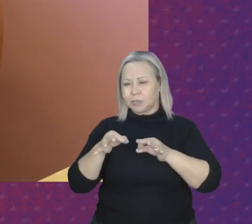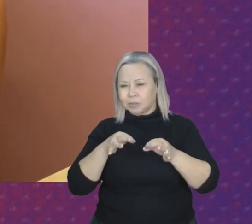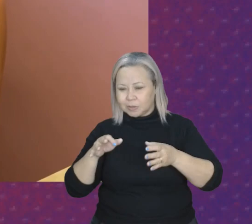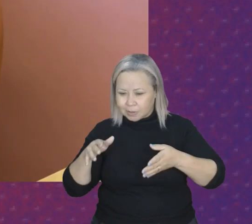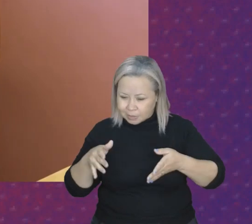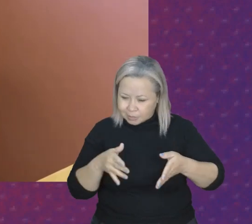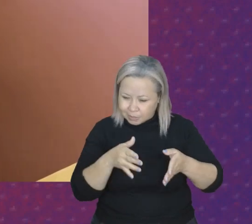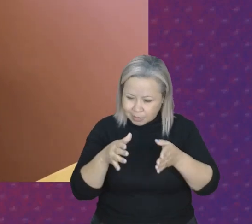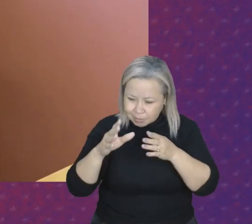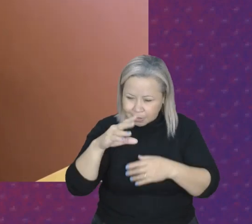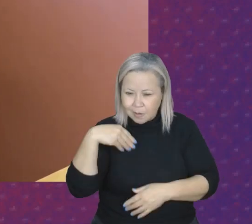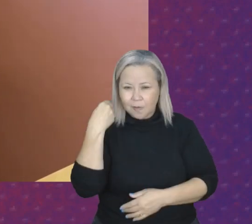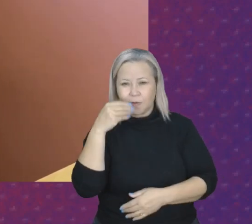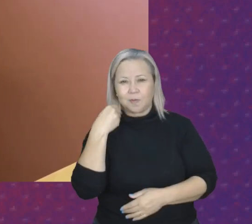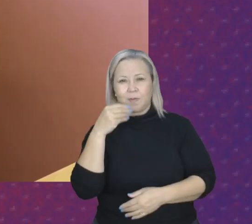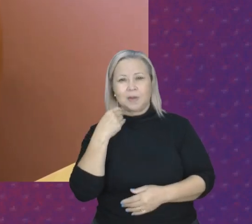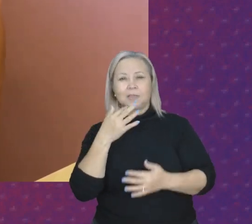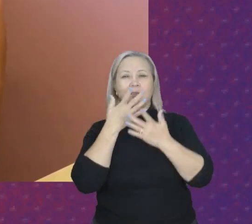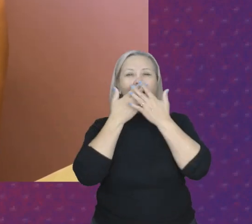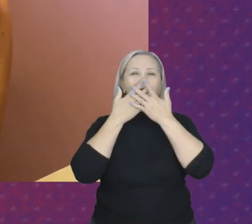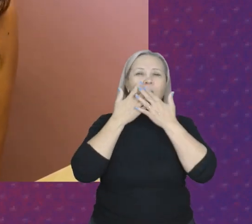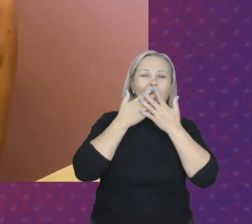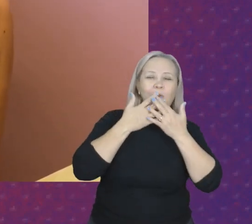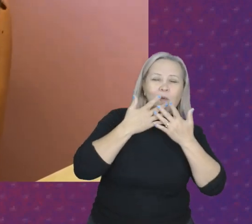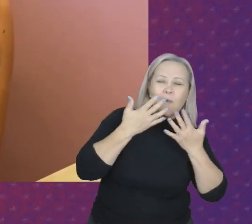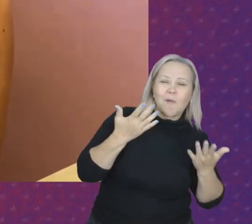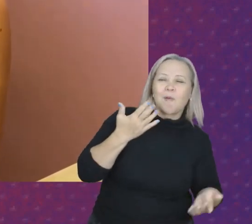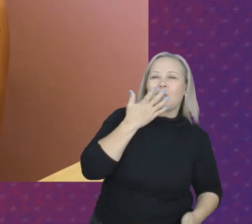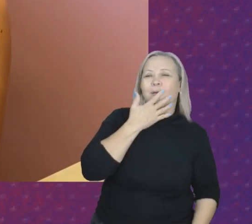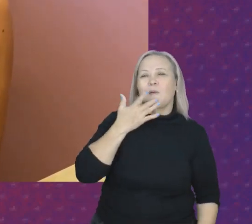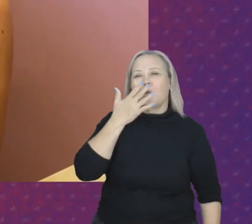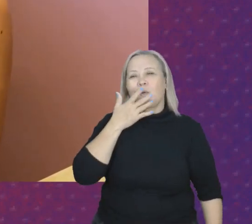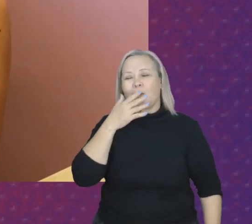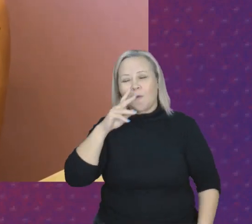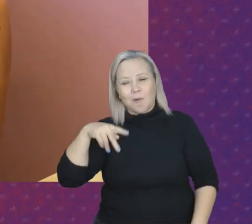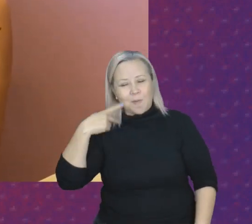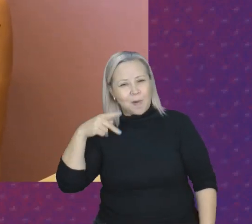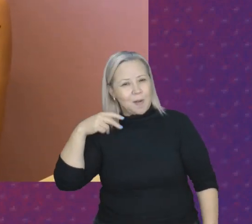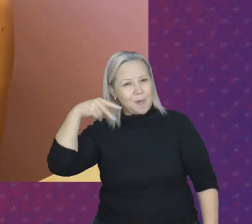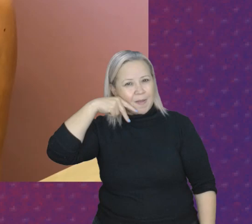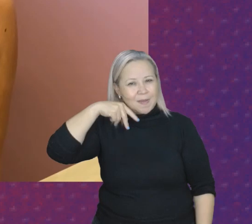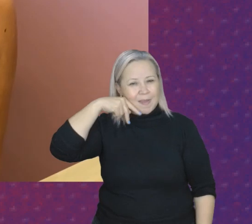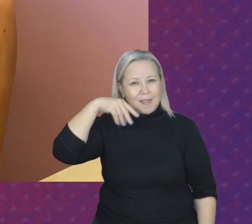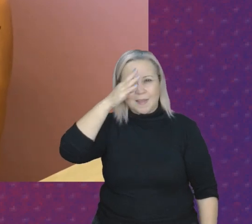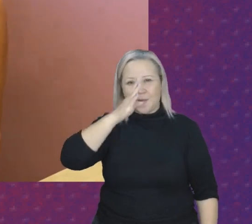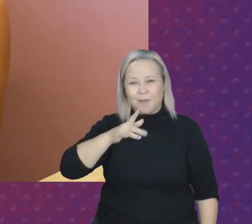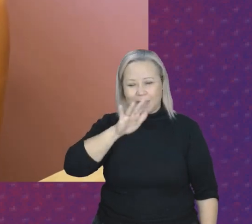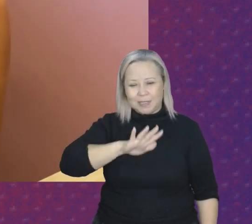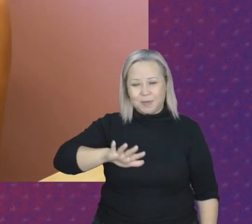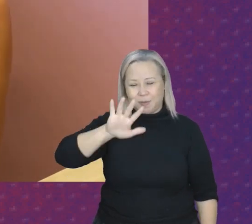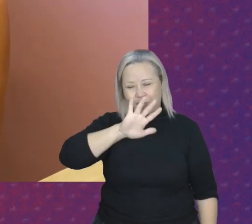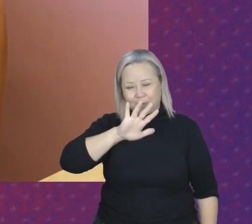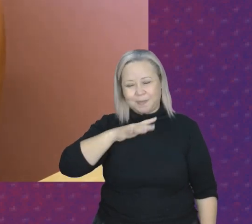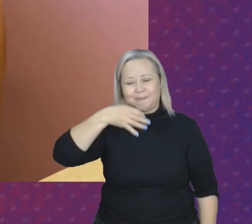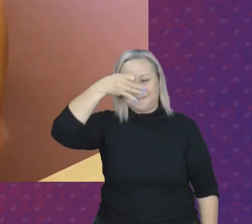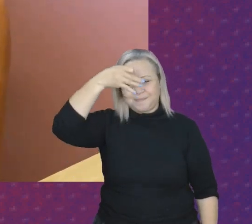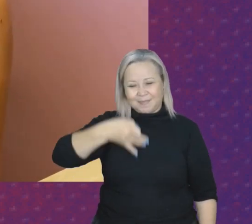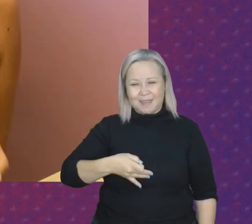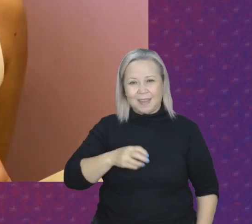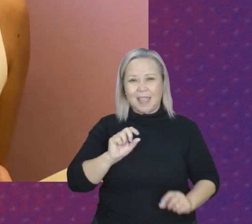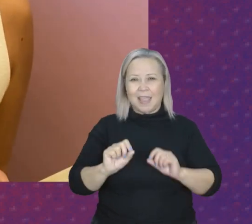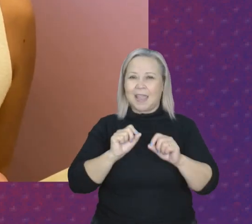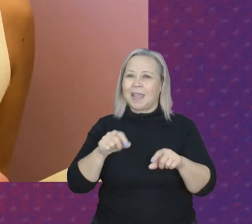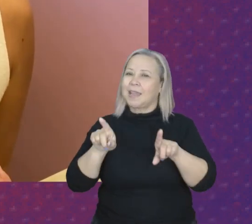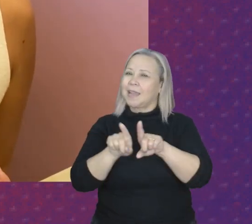cada vez mais colorir os parlamentos, né, Natal e Brasil afora. E eu tenho certeza que mesmo